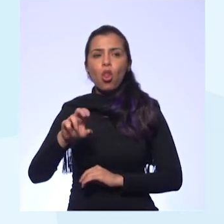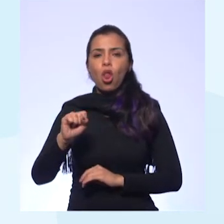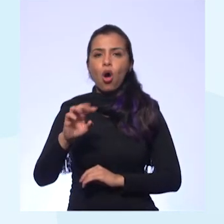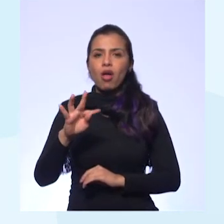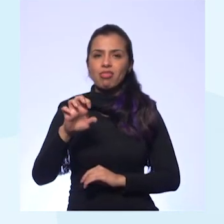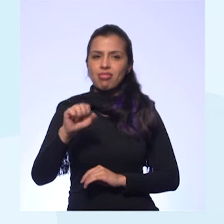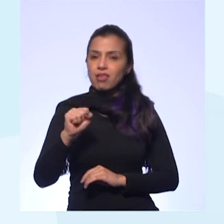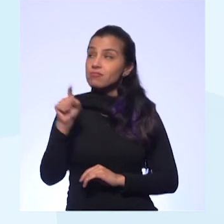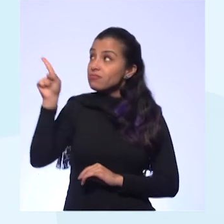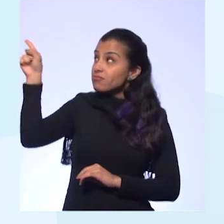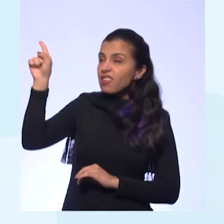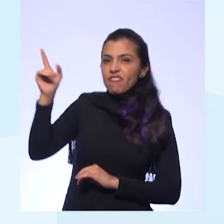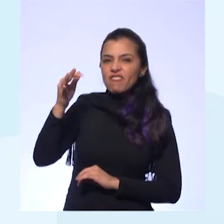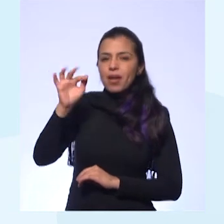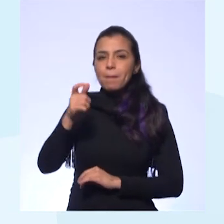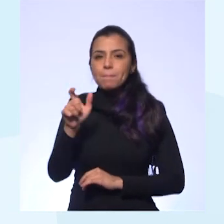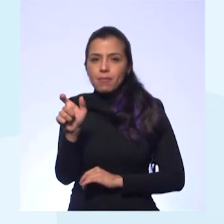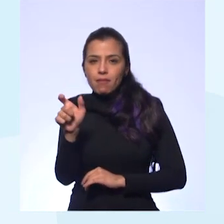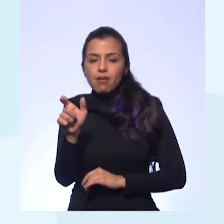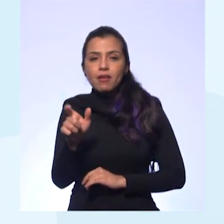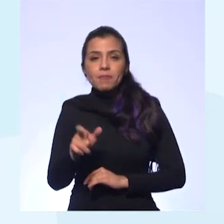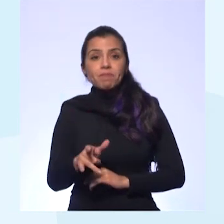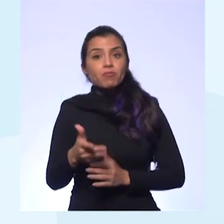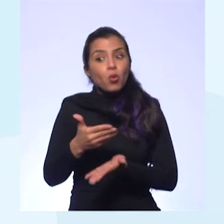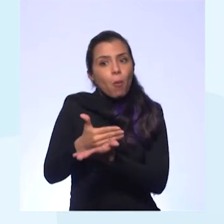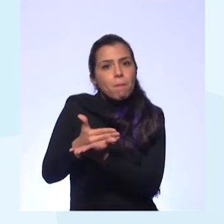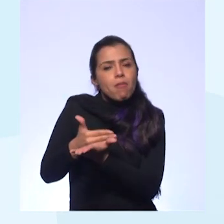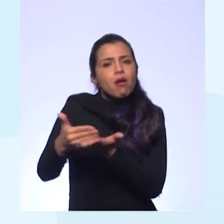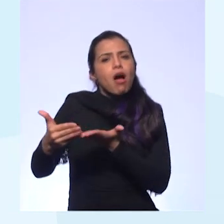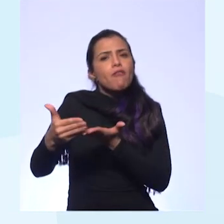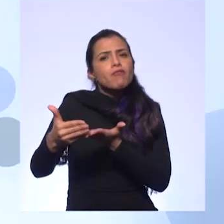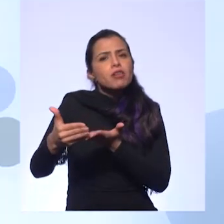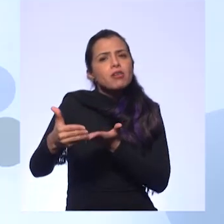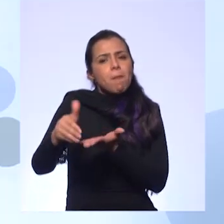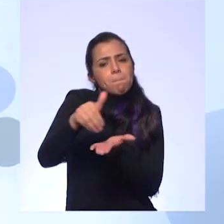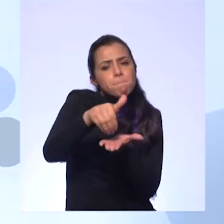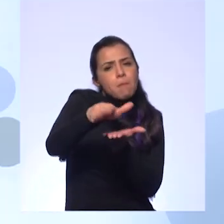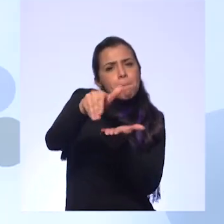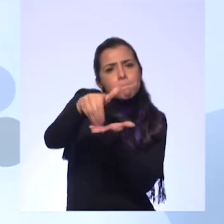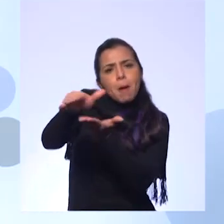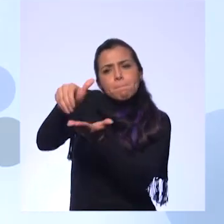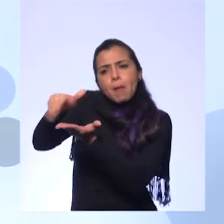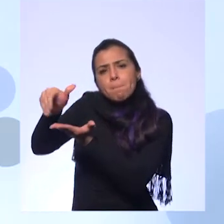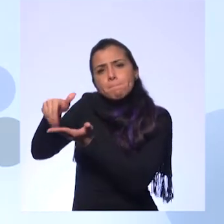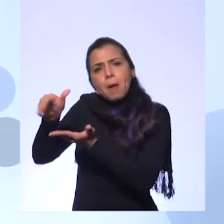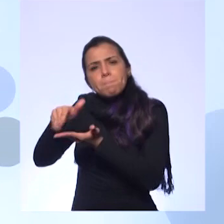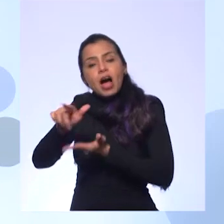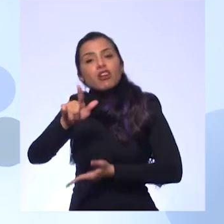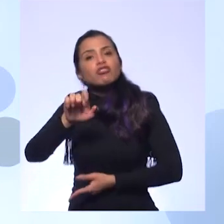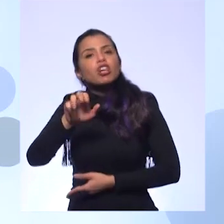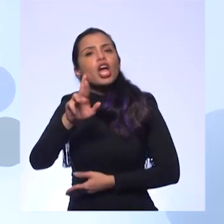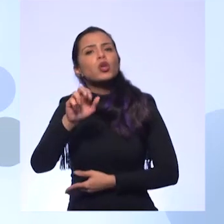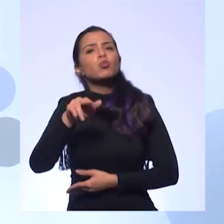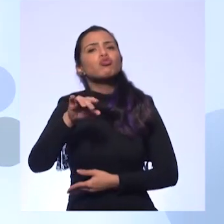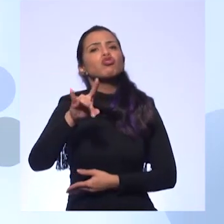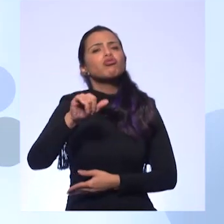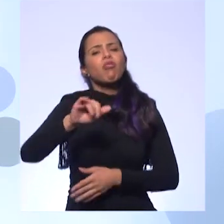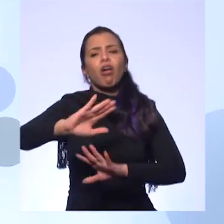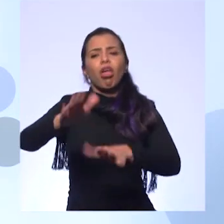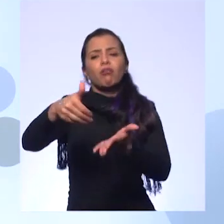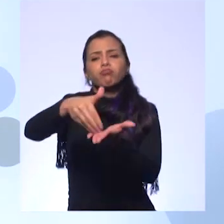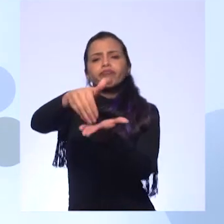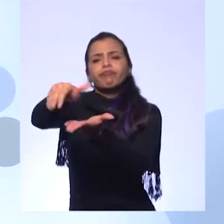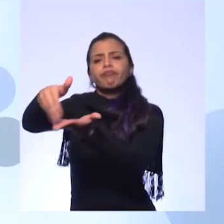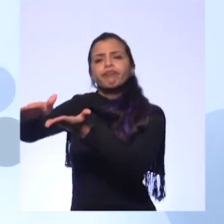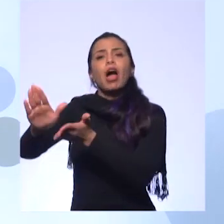onde funcionava a Convenção Nacional, e expulsaram os deputados girondinos. Então, eles falaram assim, olha, agora é nós, né? Agora